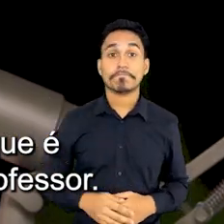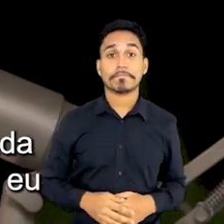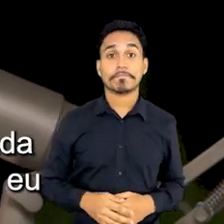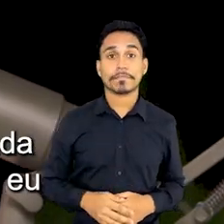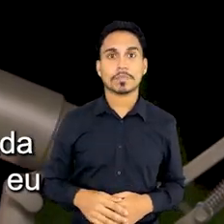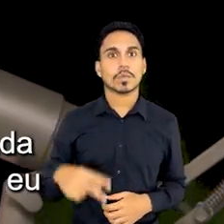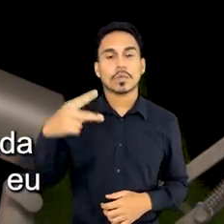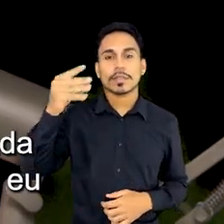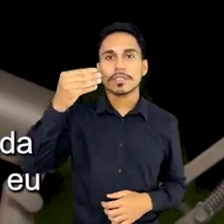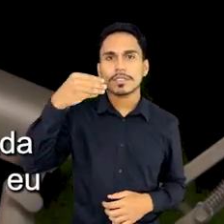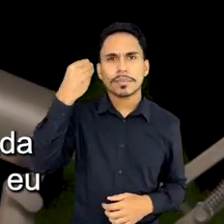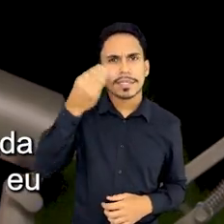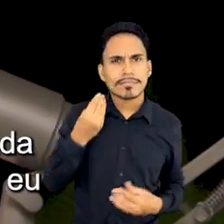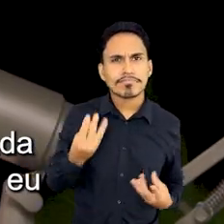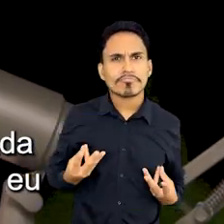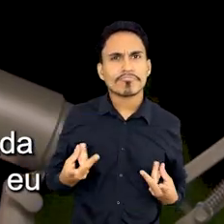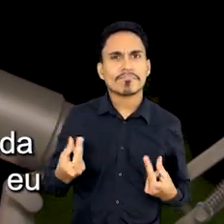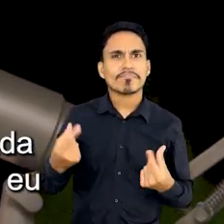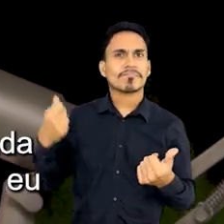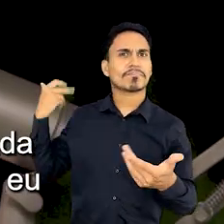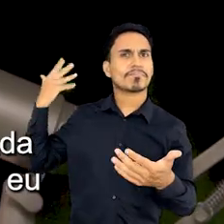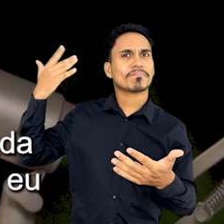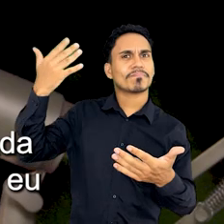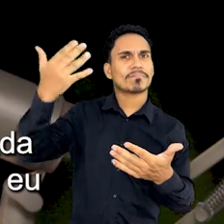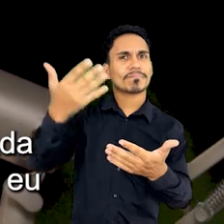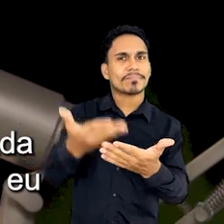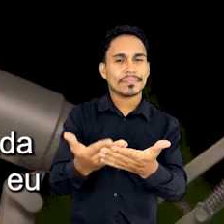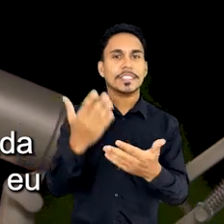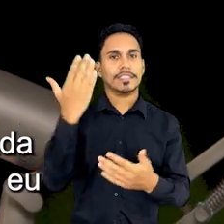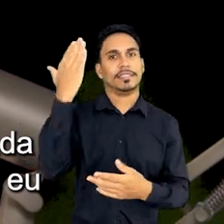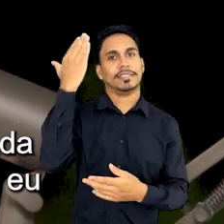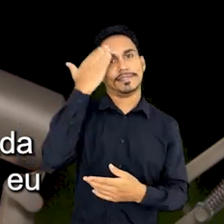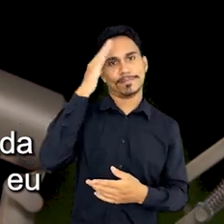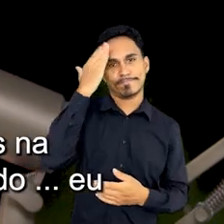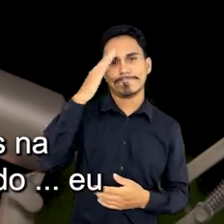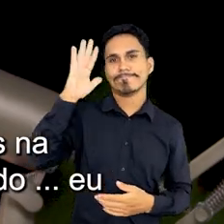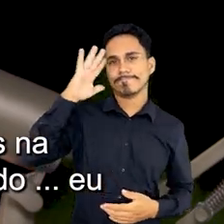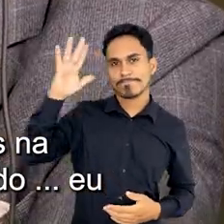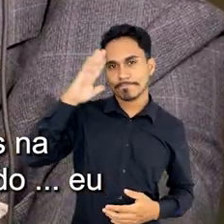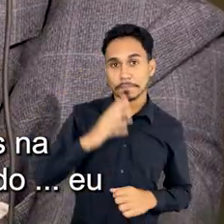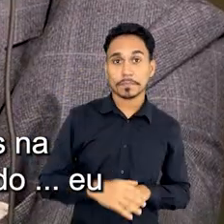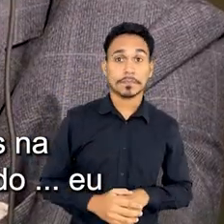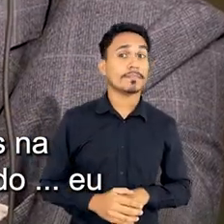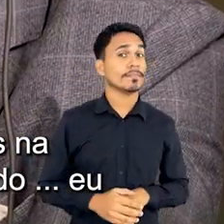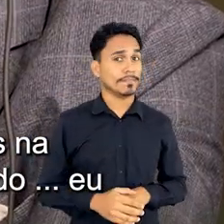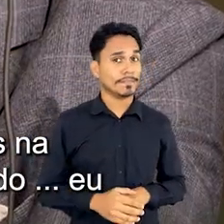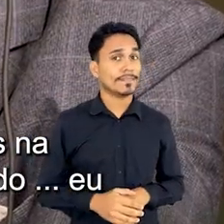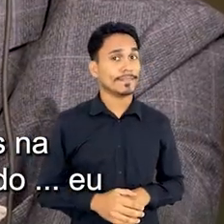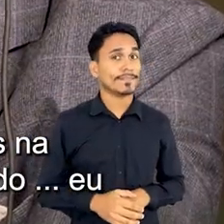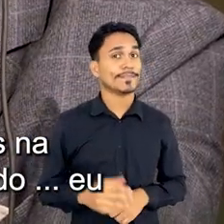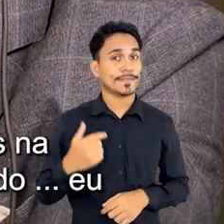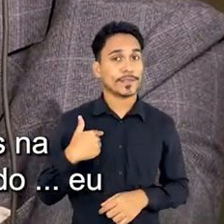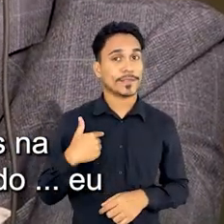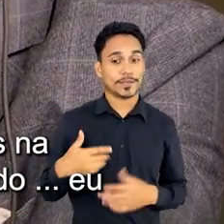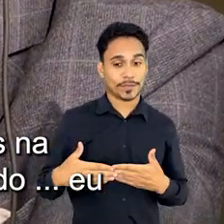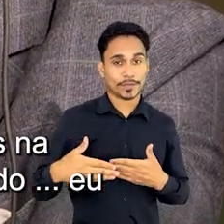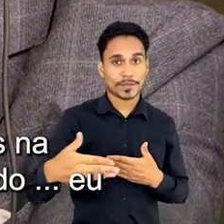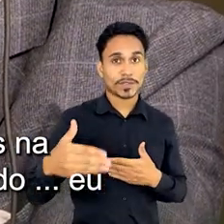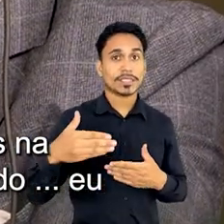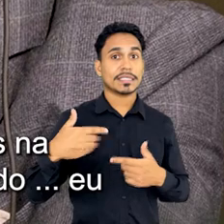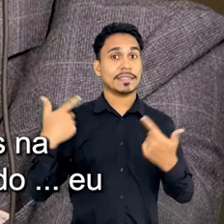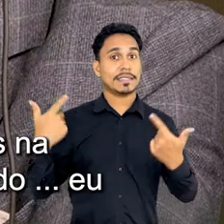Professor muitas experiências né Muito tempo de estrada para poder compreender todos esses cenários Eu imagino é eu tenho eu faço essendo 31